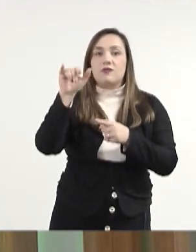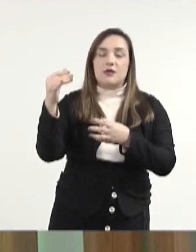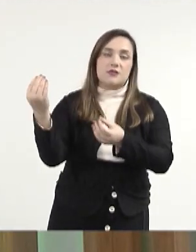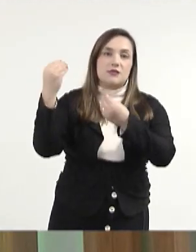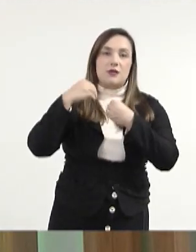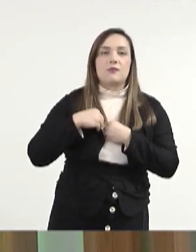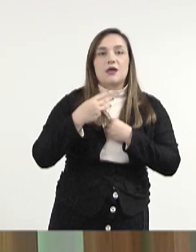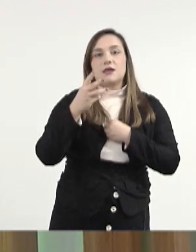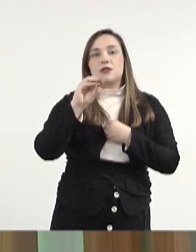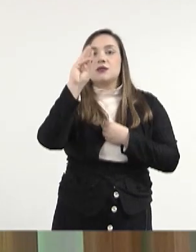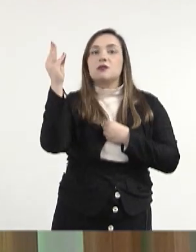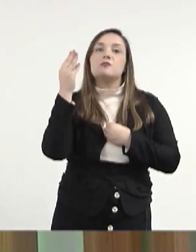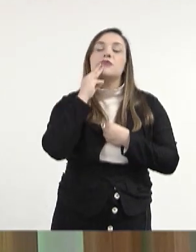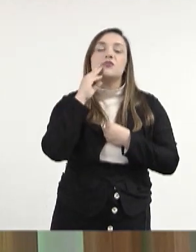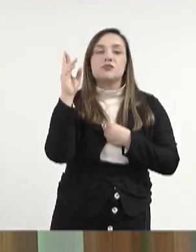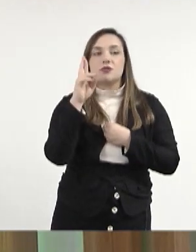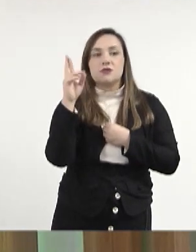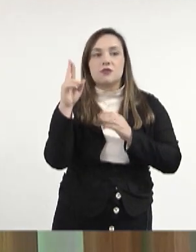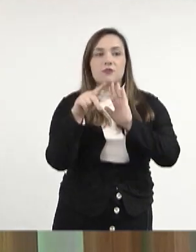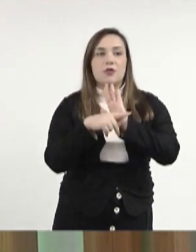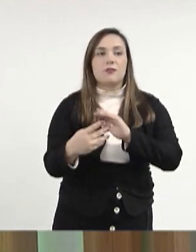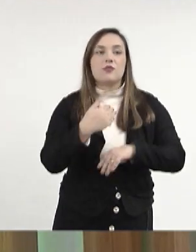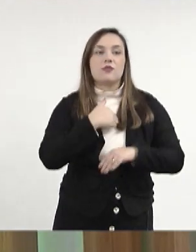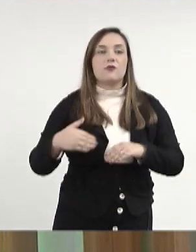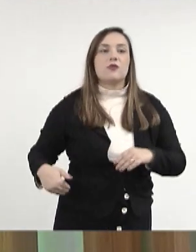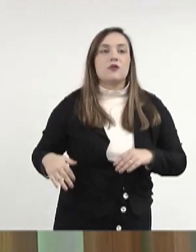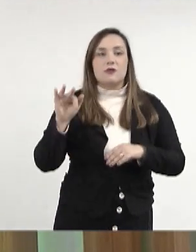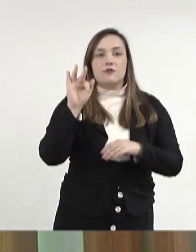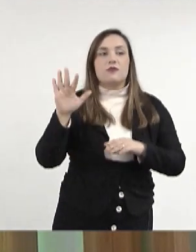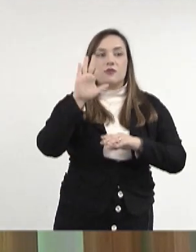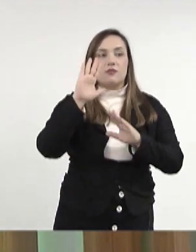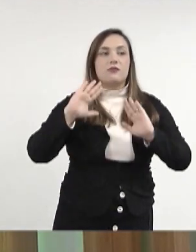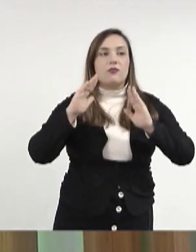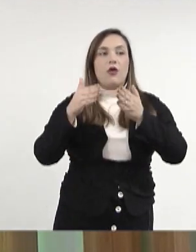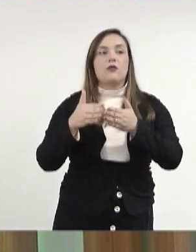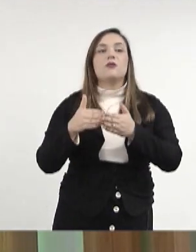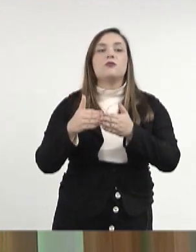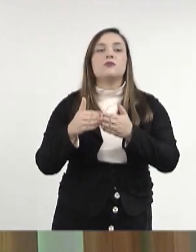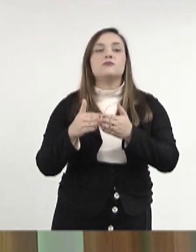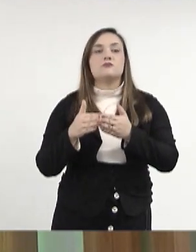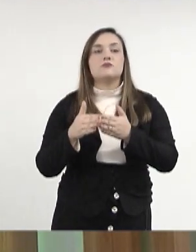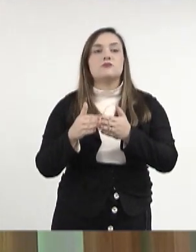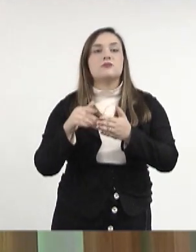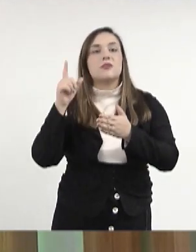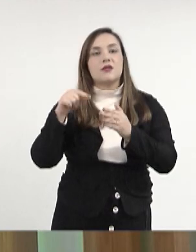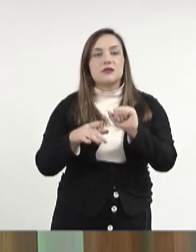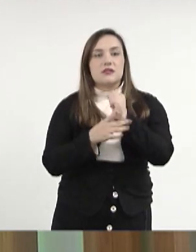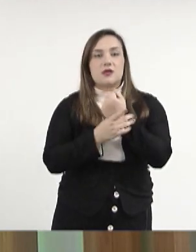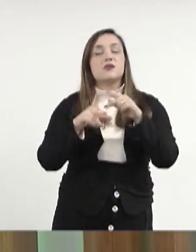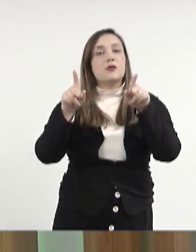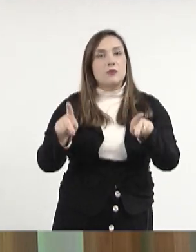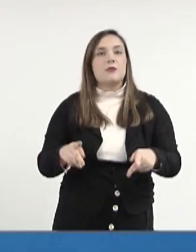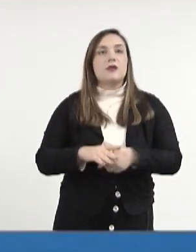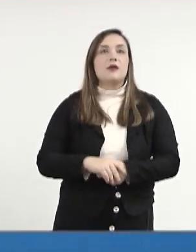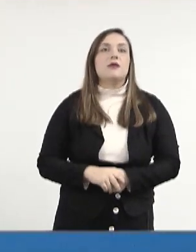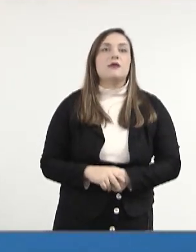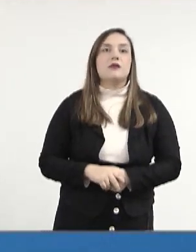milhões de reais em recursos do governo federal, recursos esses que devem ser investidos na segurança pública.